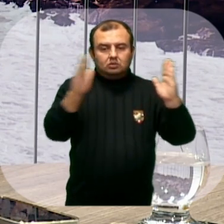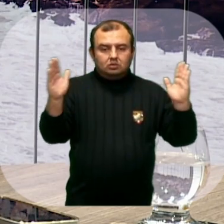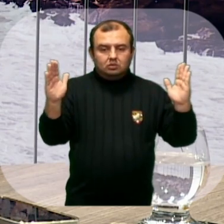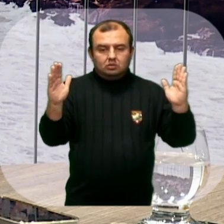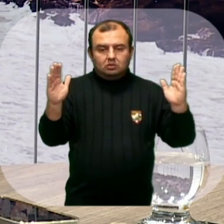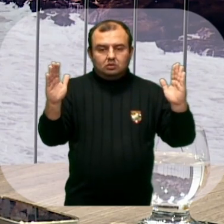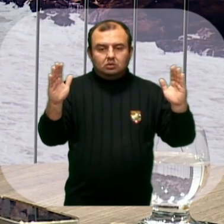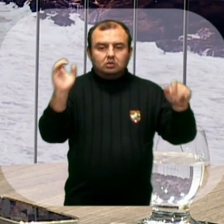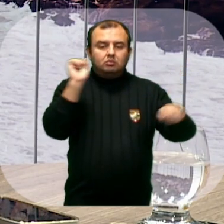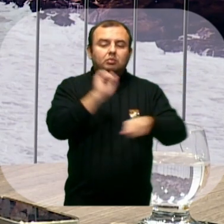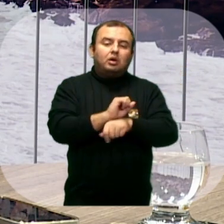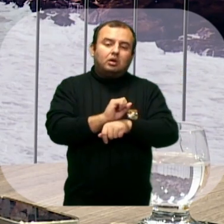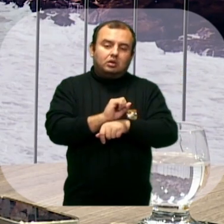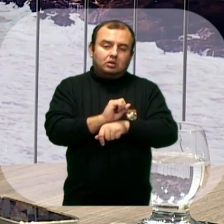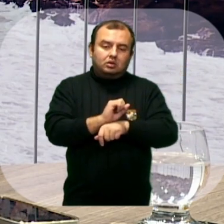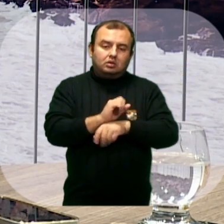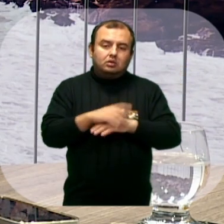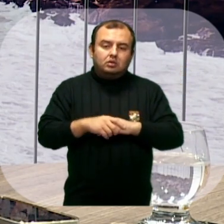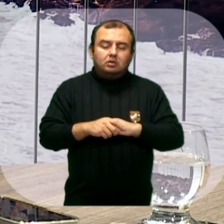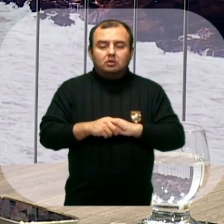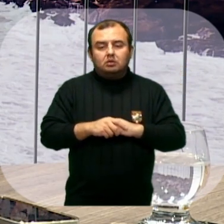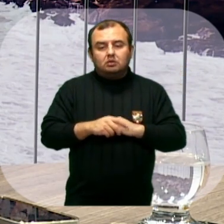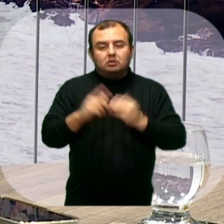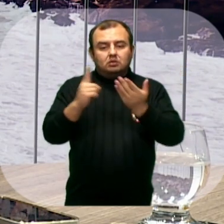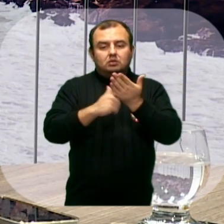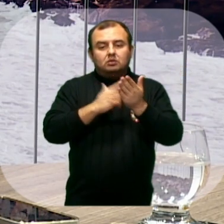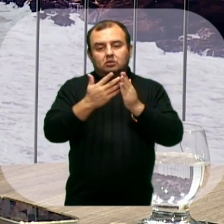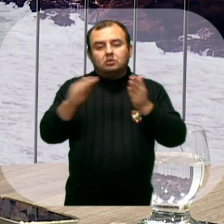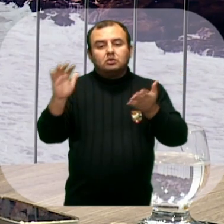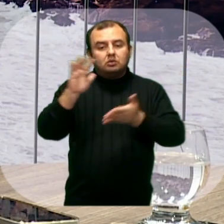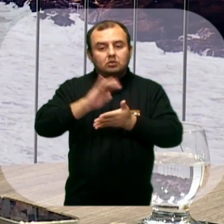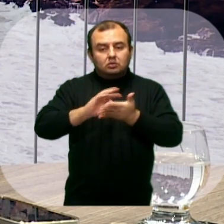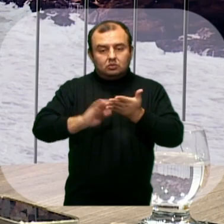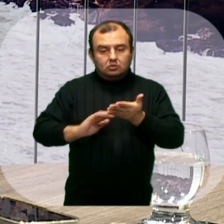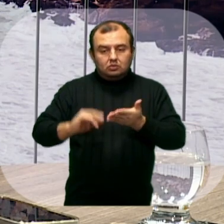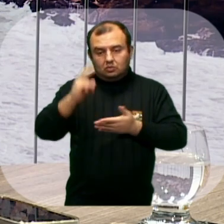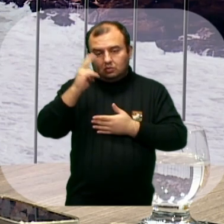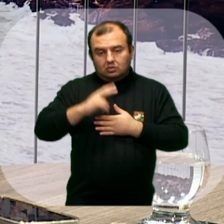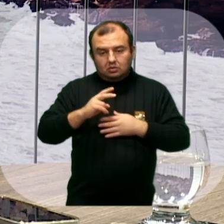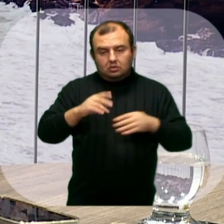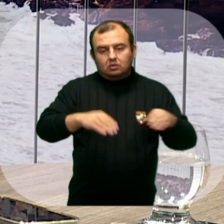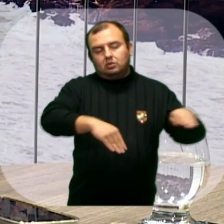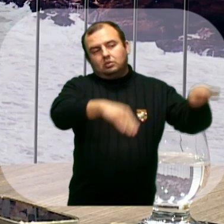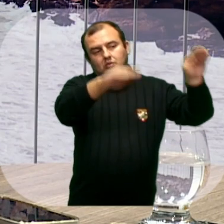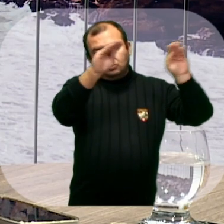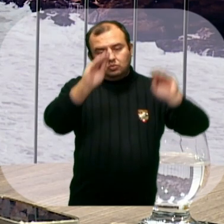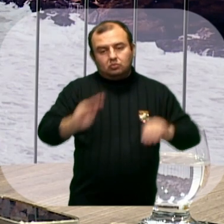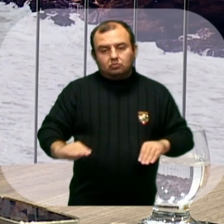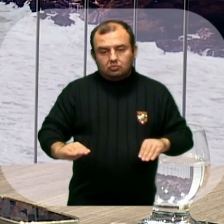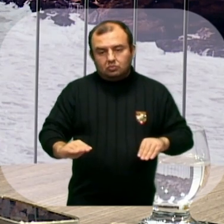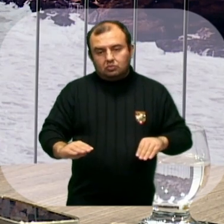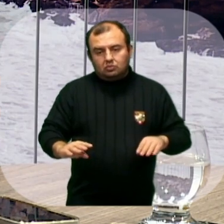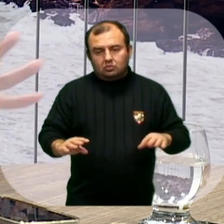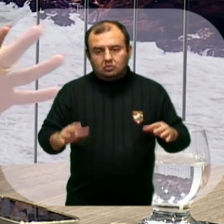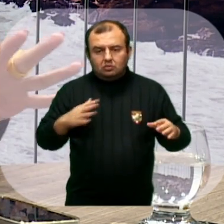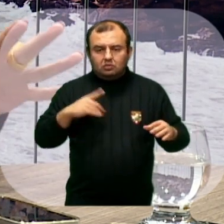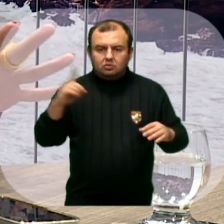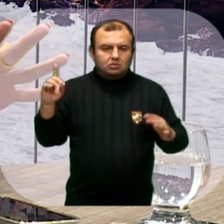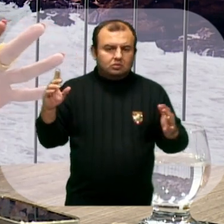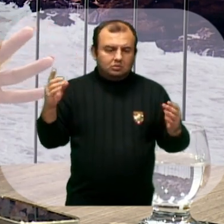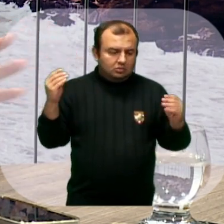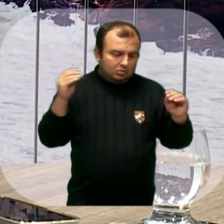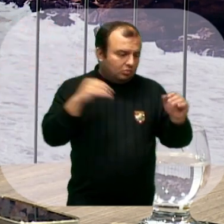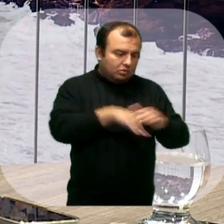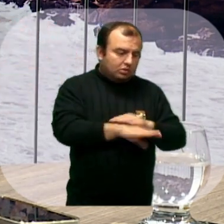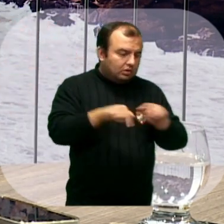sido desativada e eu achei os livros em braille embaixo de uma lona negra quando eu cheguei. Nossa. Eu disse, meu Deus, isso não dá para ficar